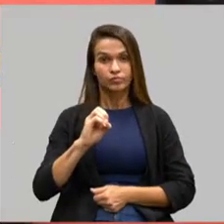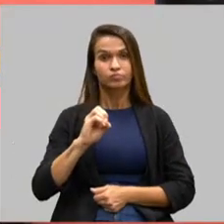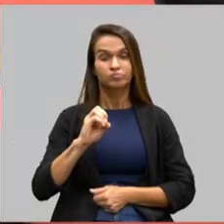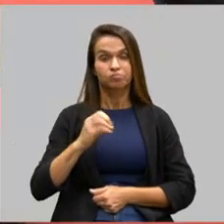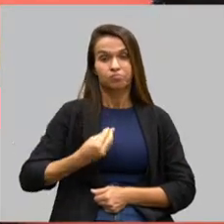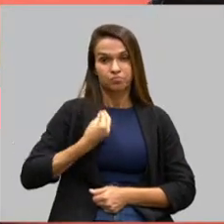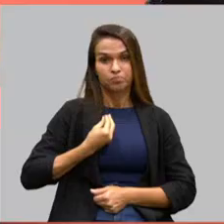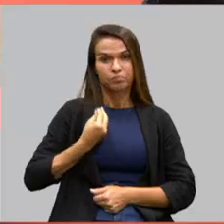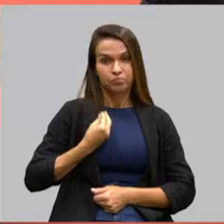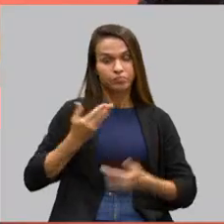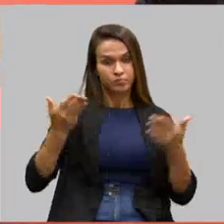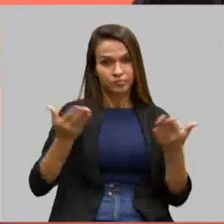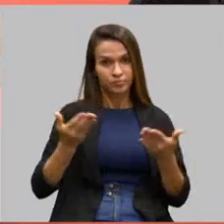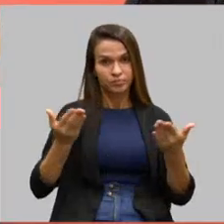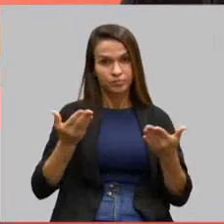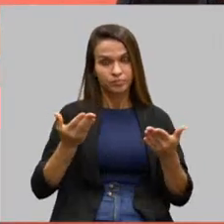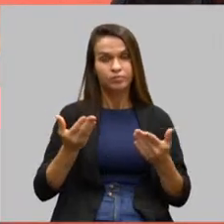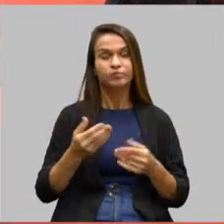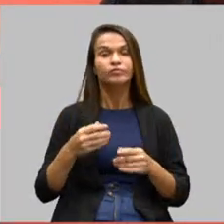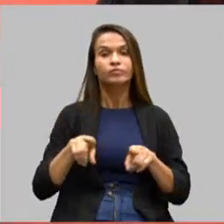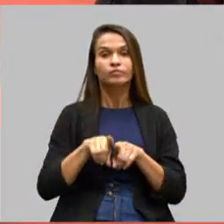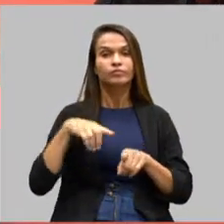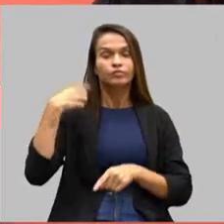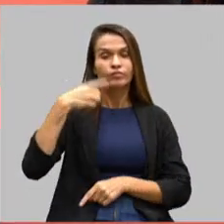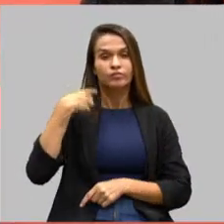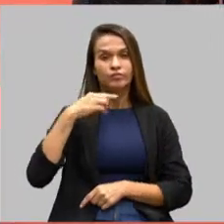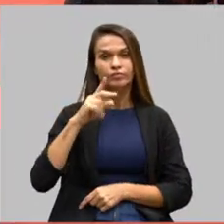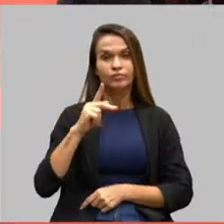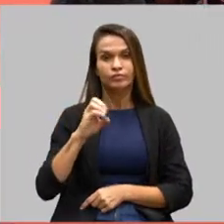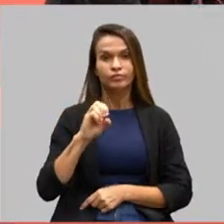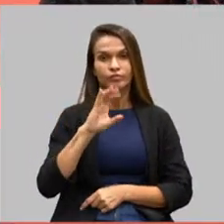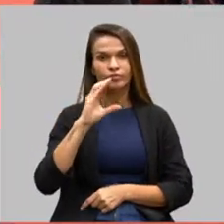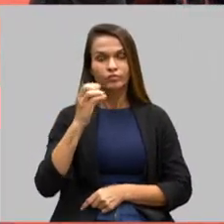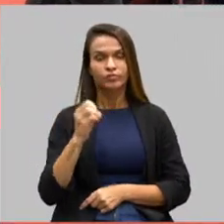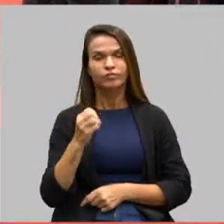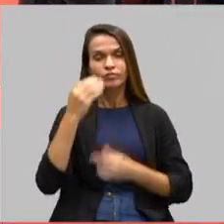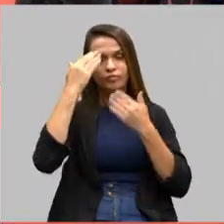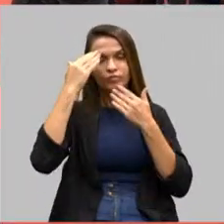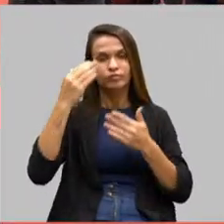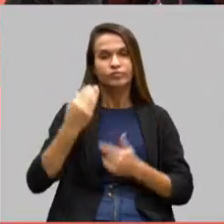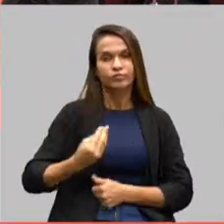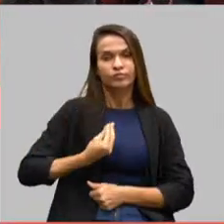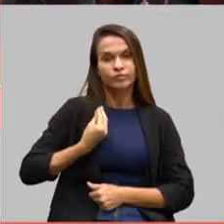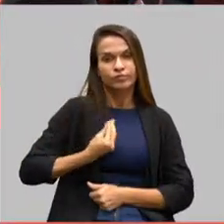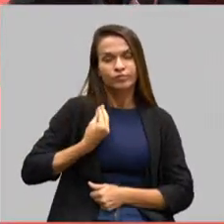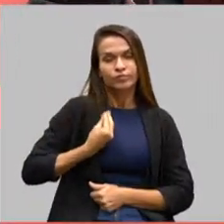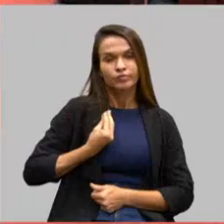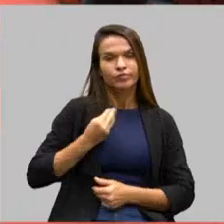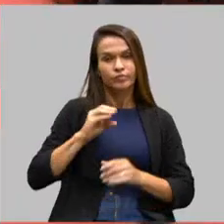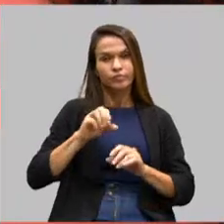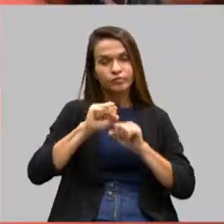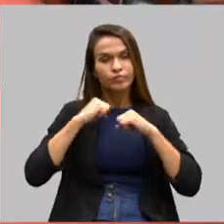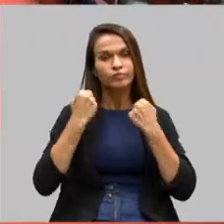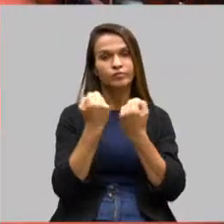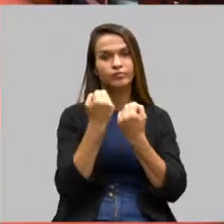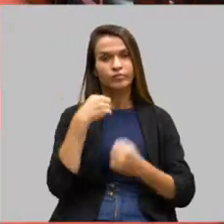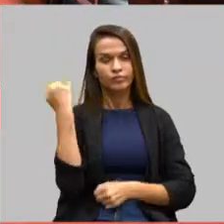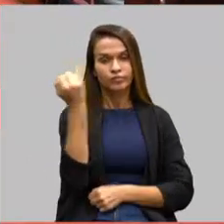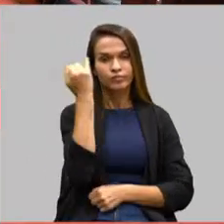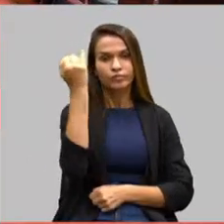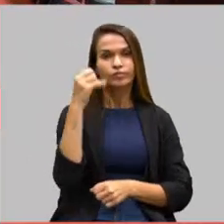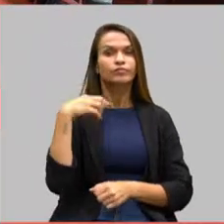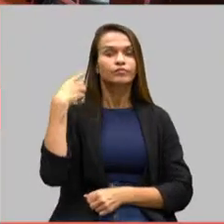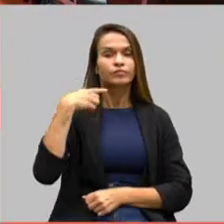presente nesse momento. Deputado Bosco, muito obrigado por sua presença e participação nesse seminário tão importante. Deputado